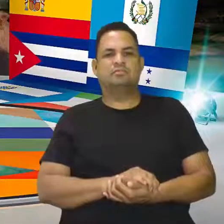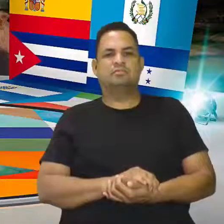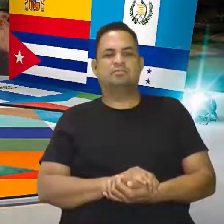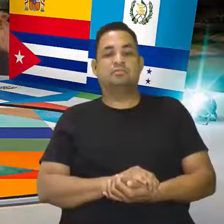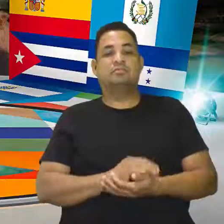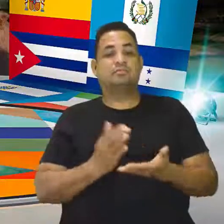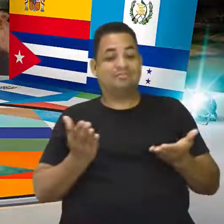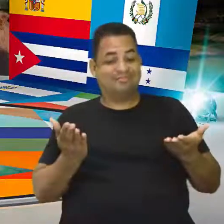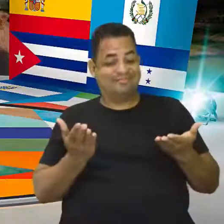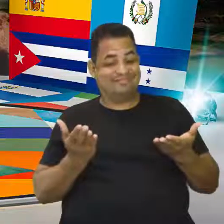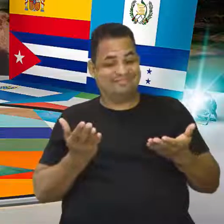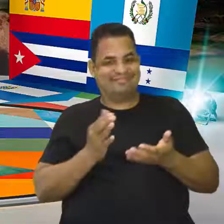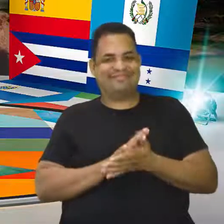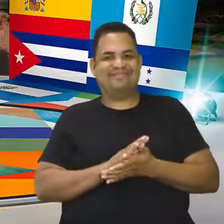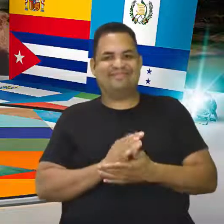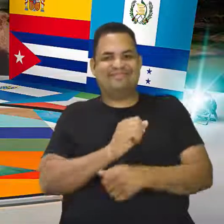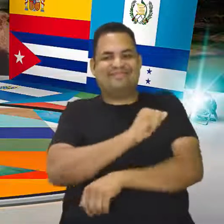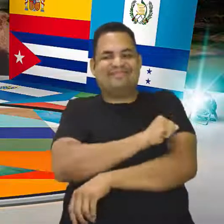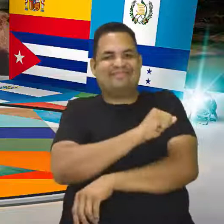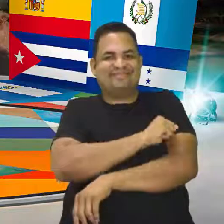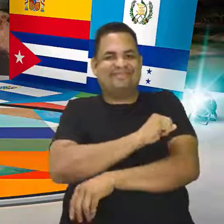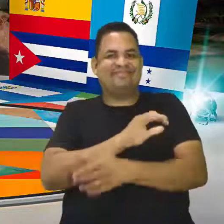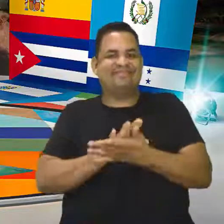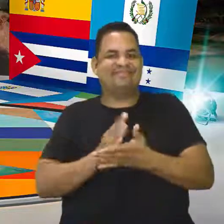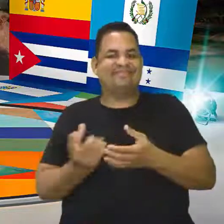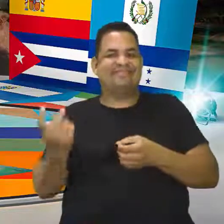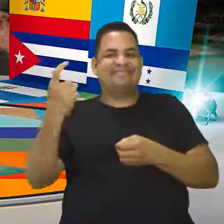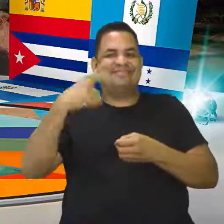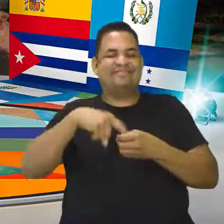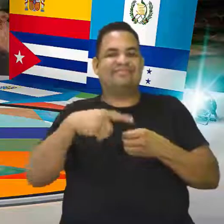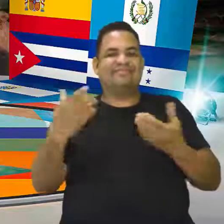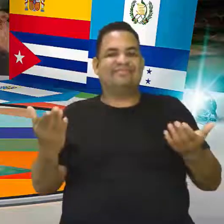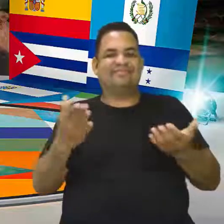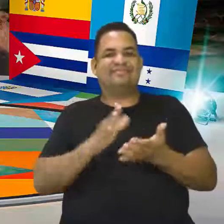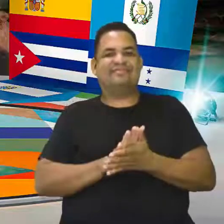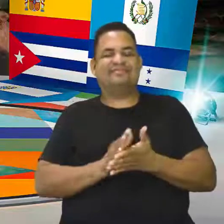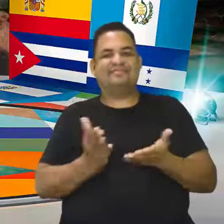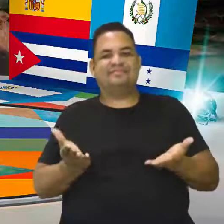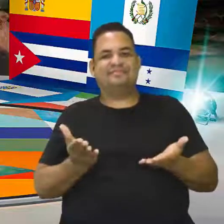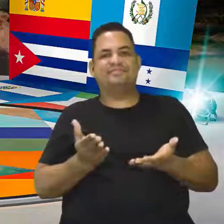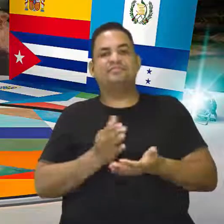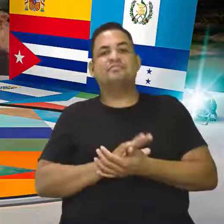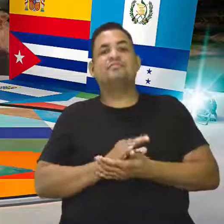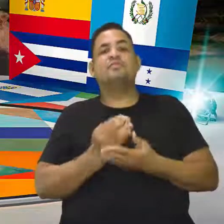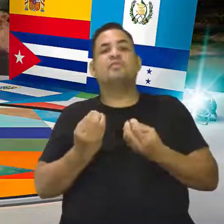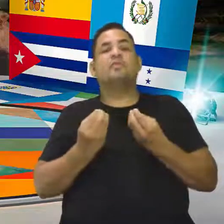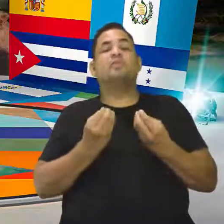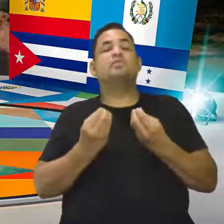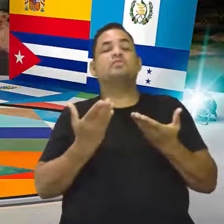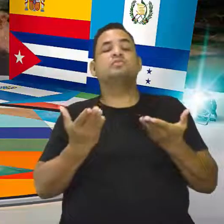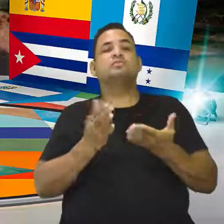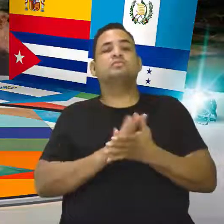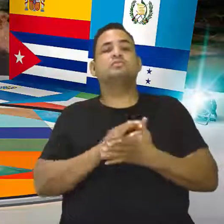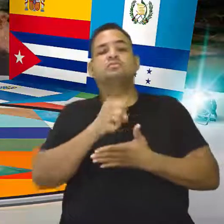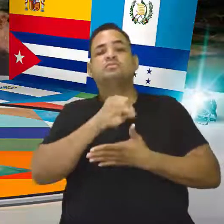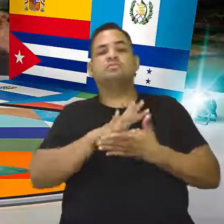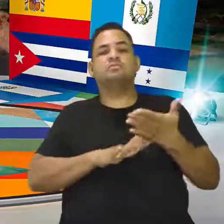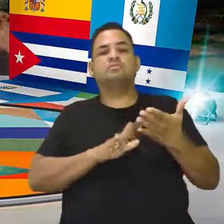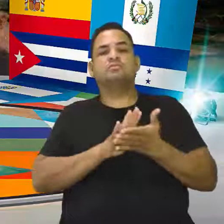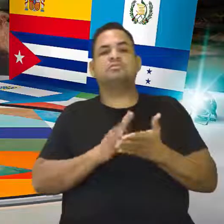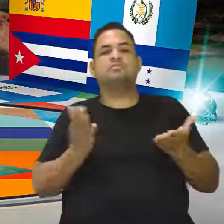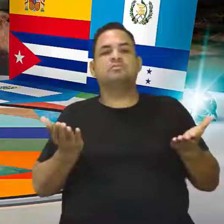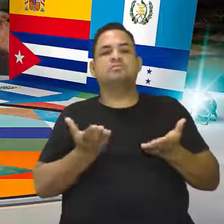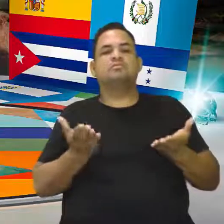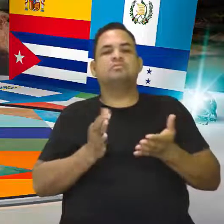E aí, galera, voltei aqui com vocês. E como é que foi essa atividade de